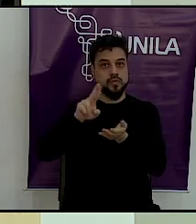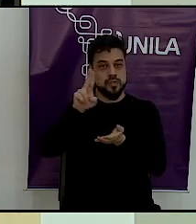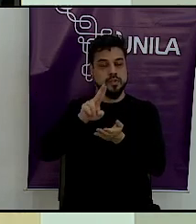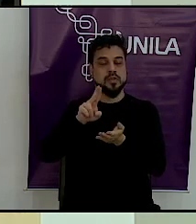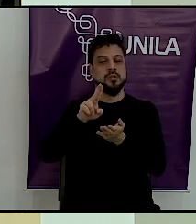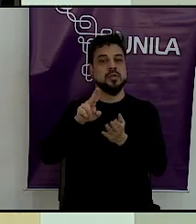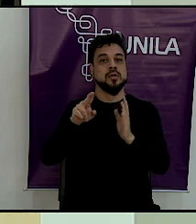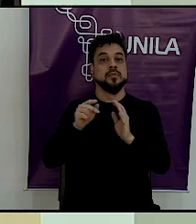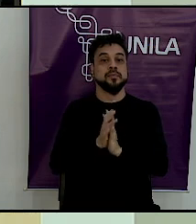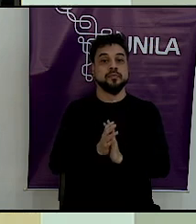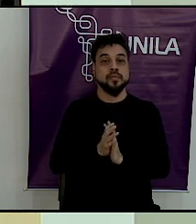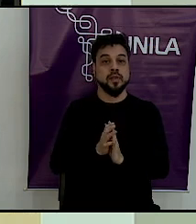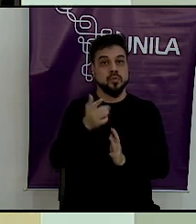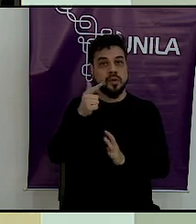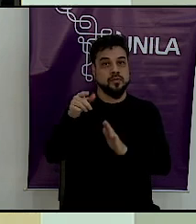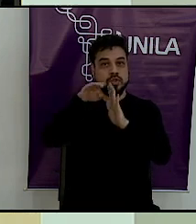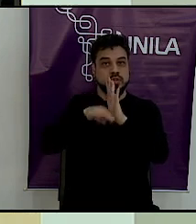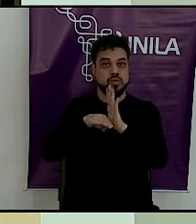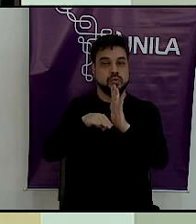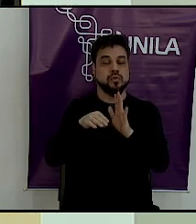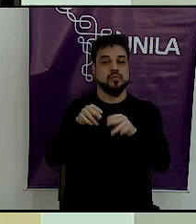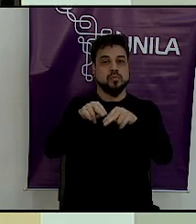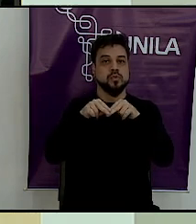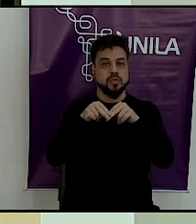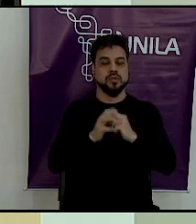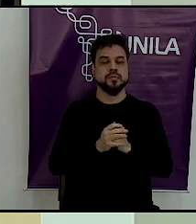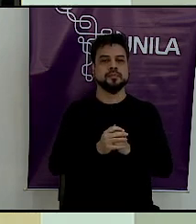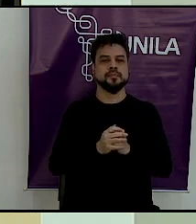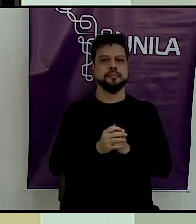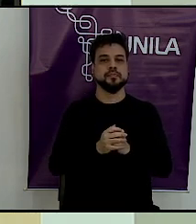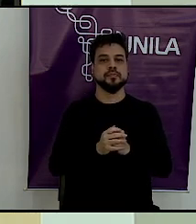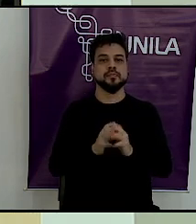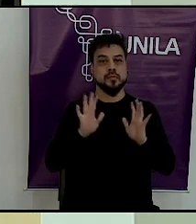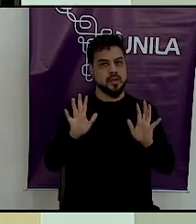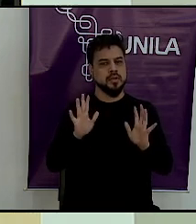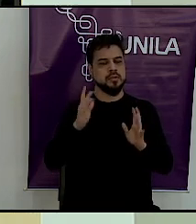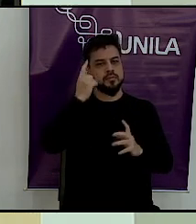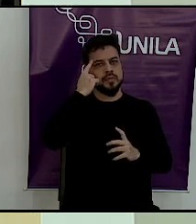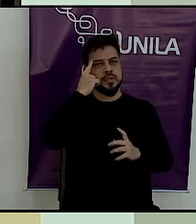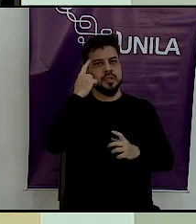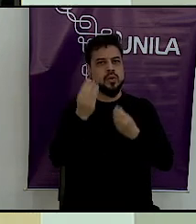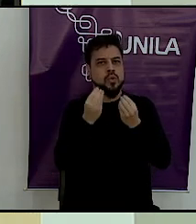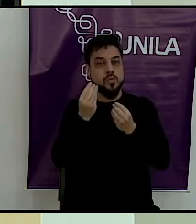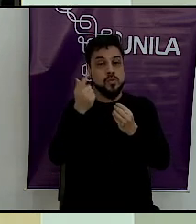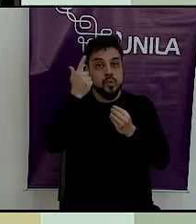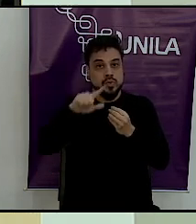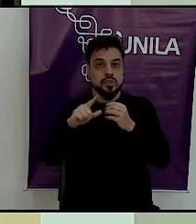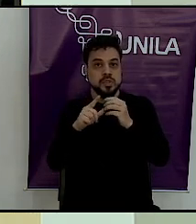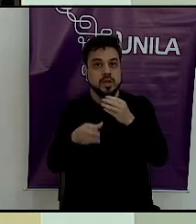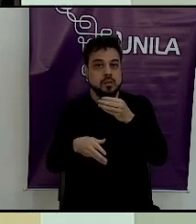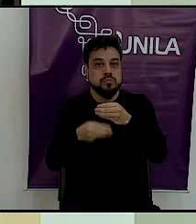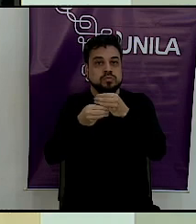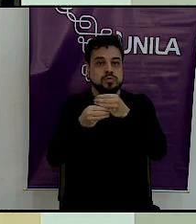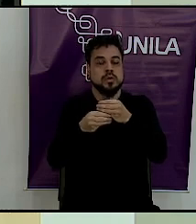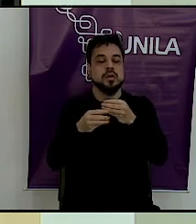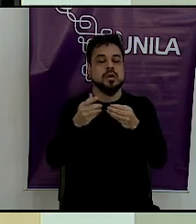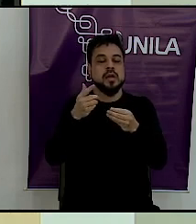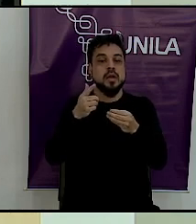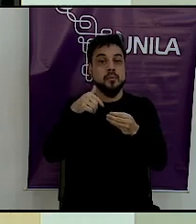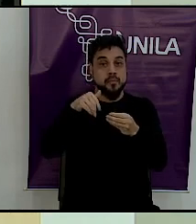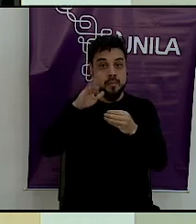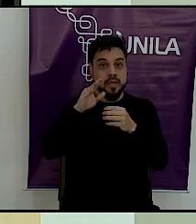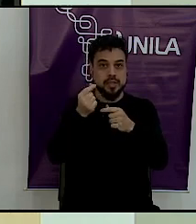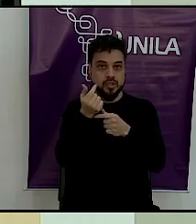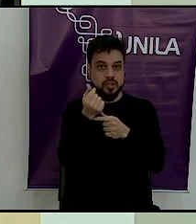da UNILA. Agora, a pergunta, então, como fazemos para aumentar o orçamento que a UNILA recebe do MEC? Temos